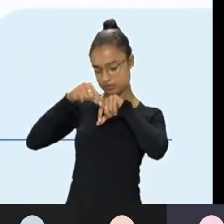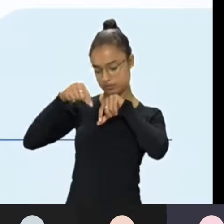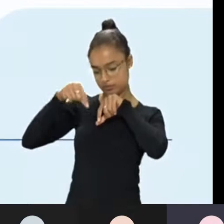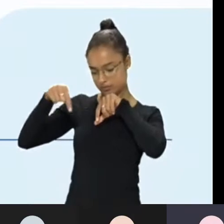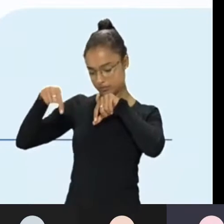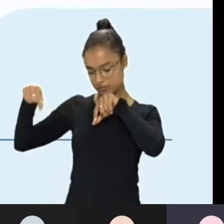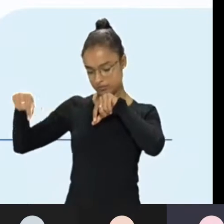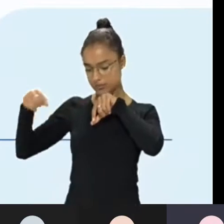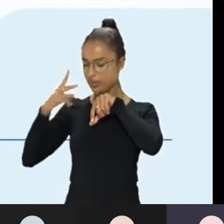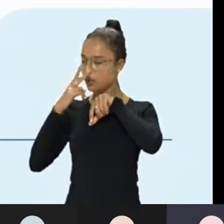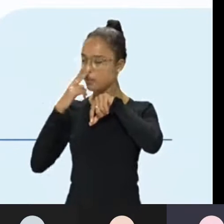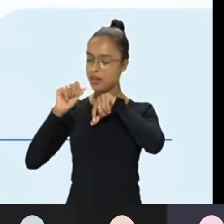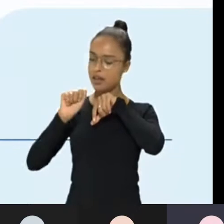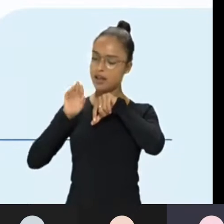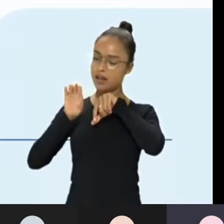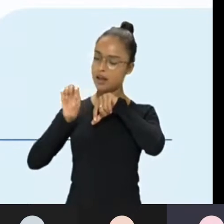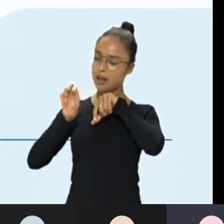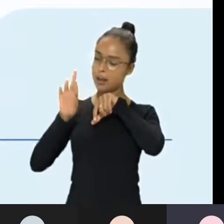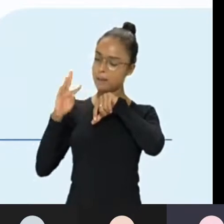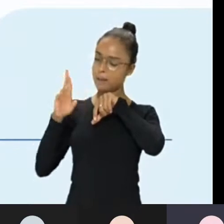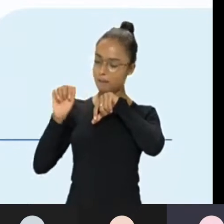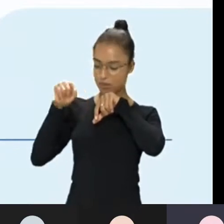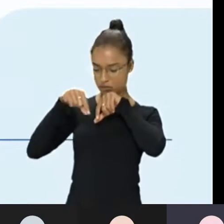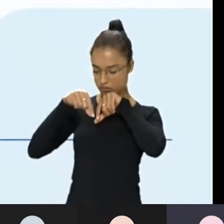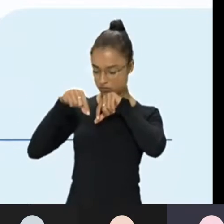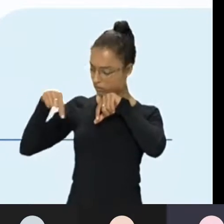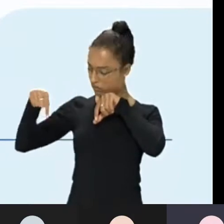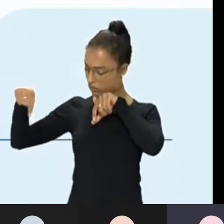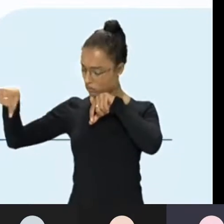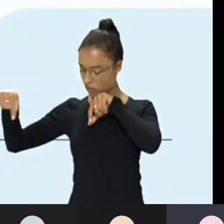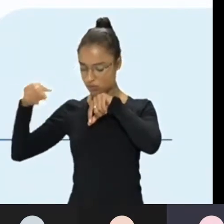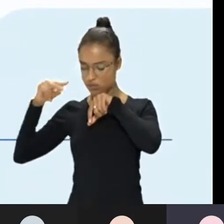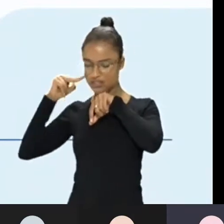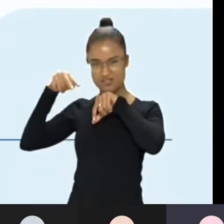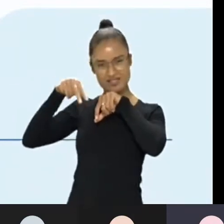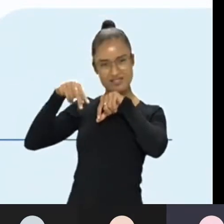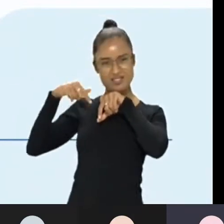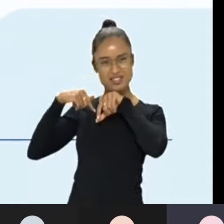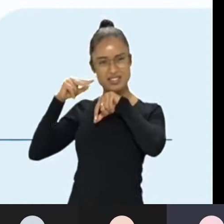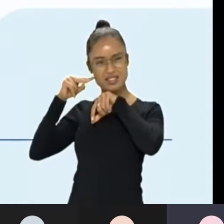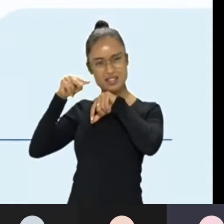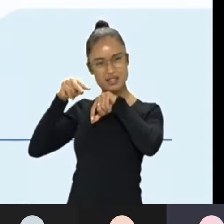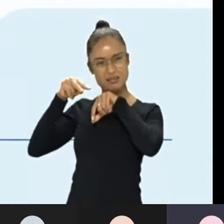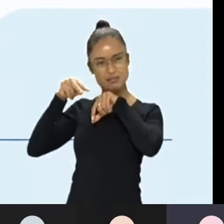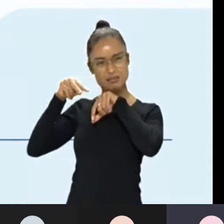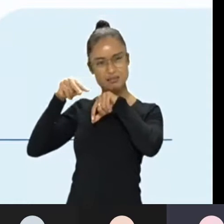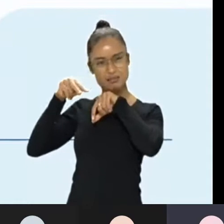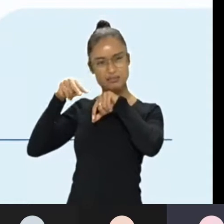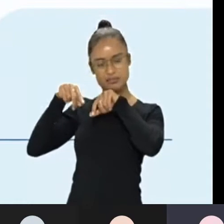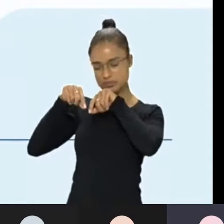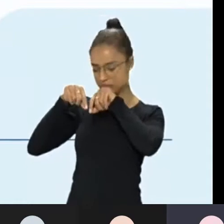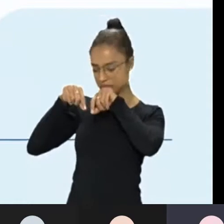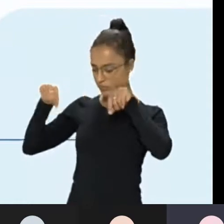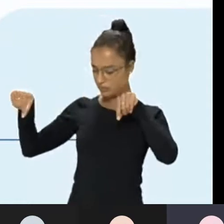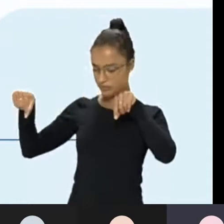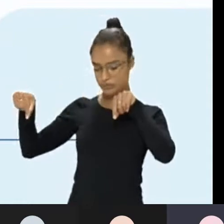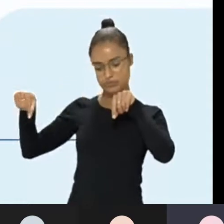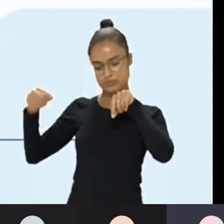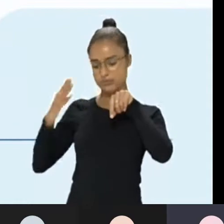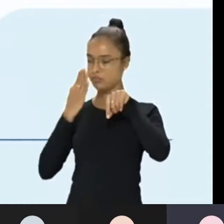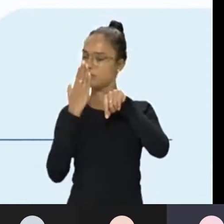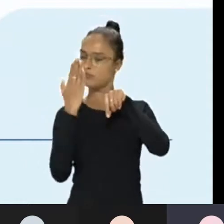tracejado na vista lateral esquerda. E com isso, então, eu tenho aqui a cotagem da